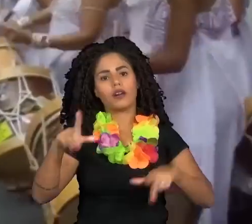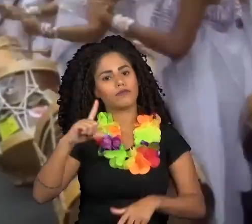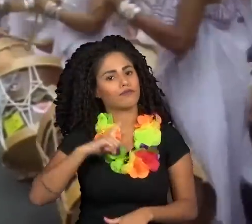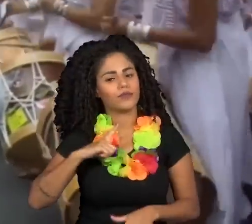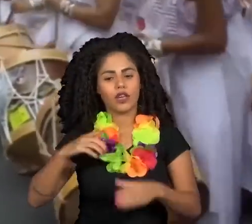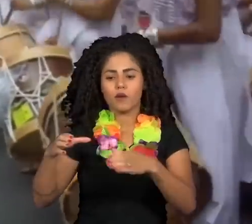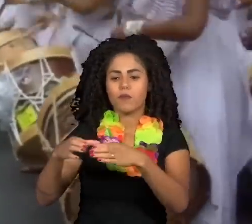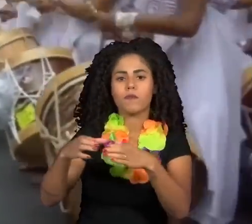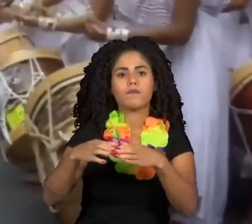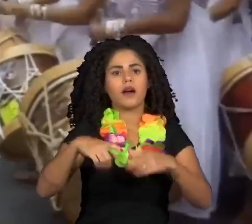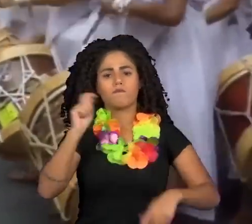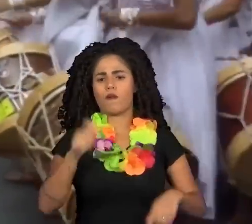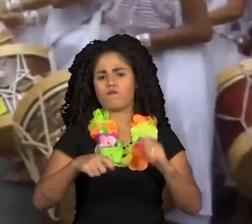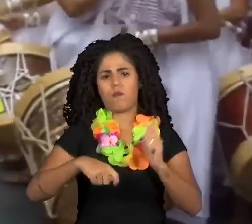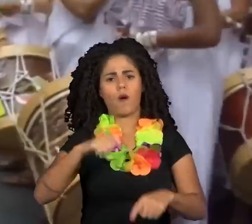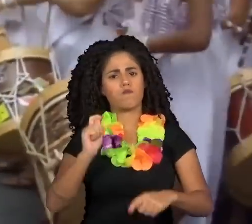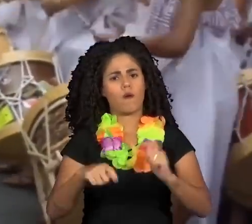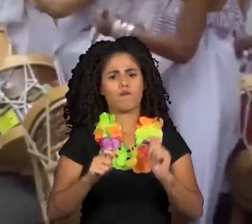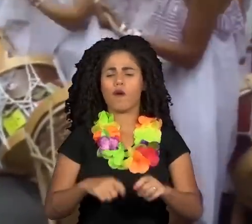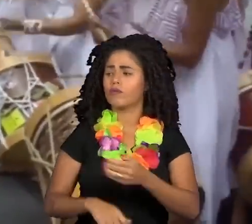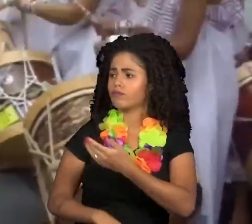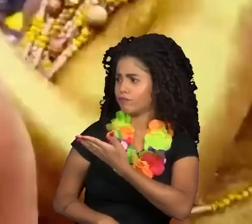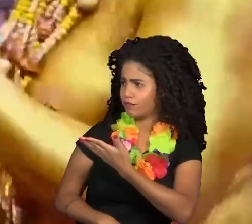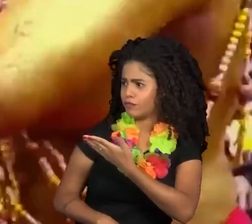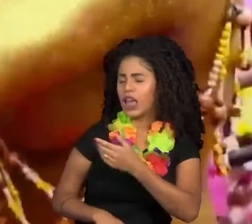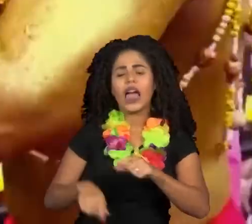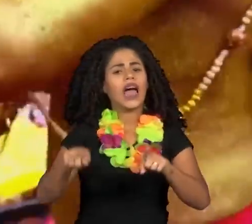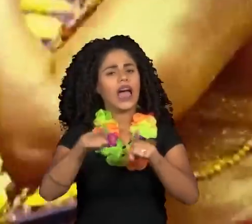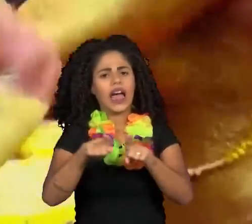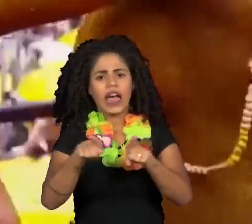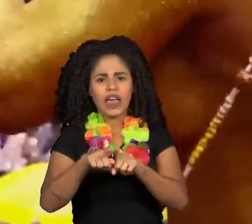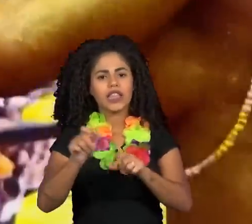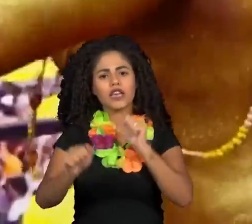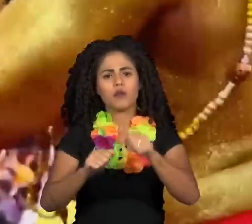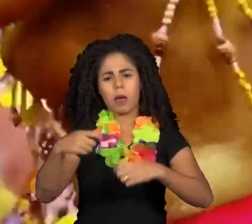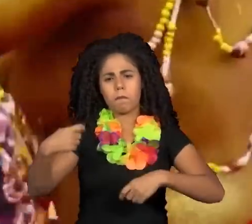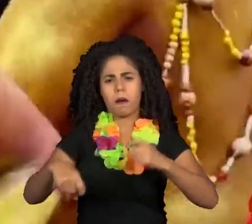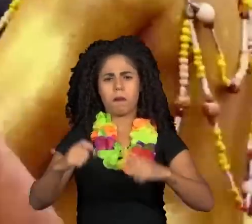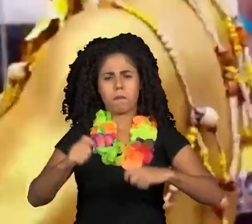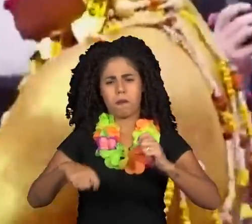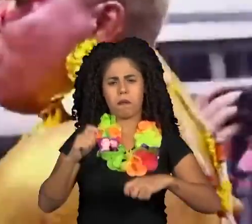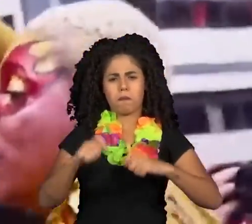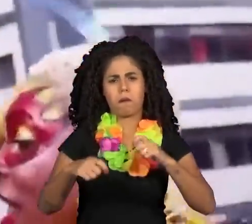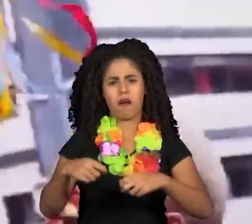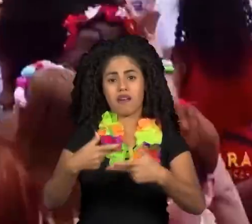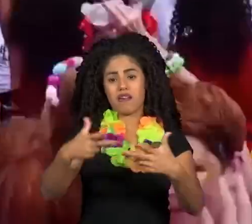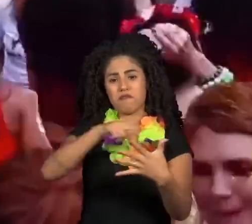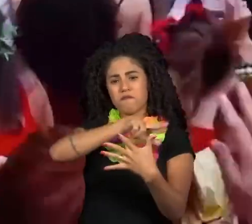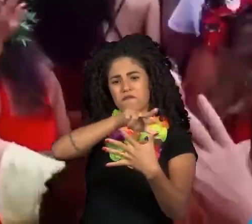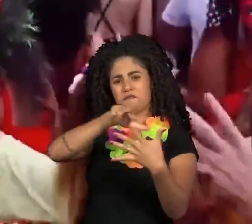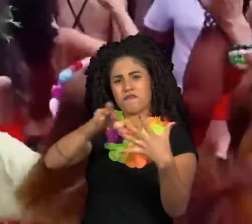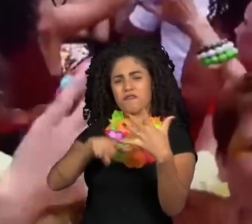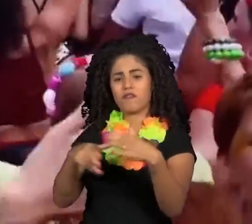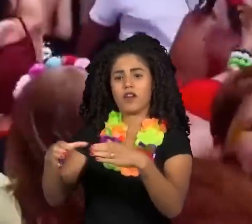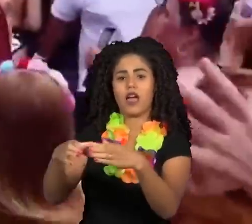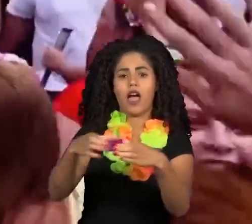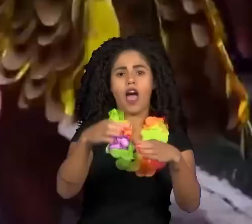de batuqueiros, bloco de afoxé, bandas, fanfarras, bloco de